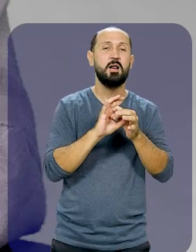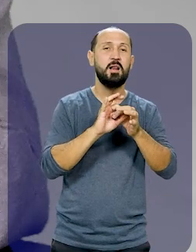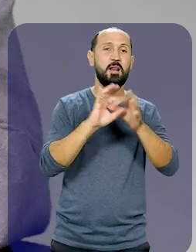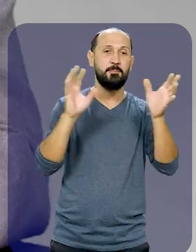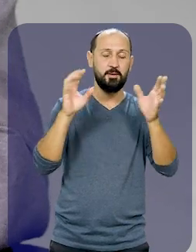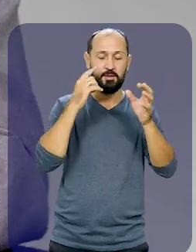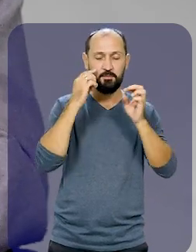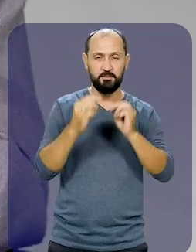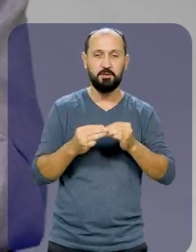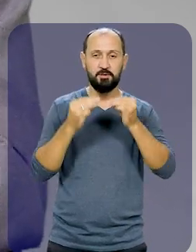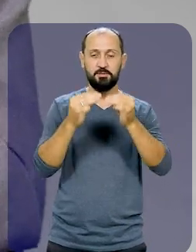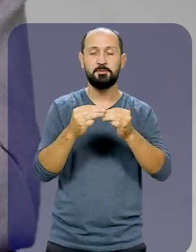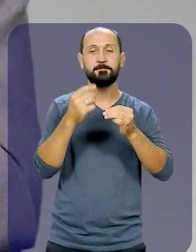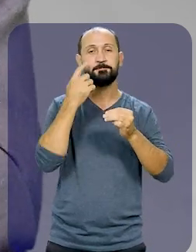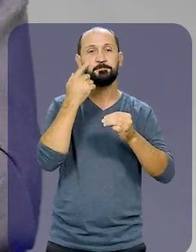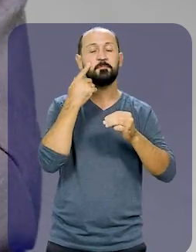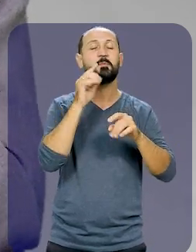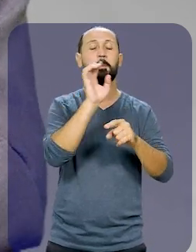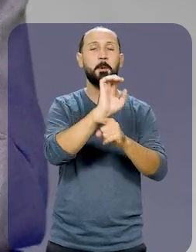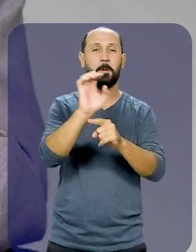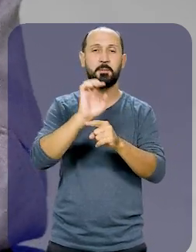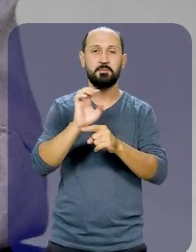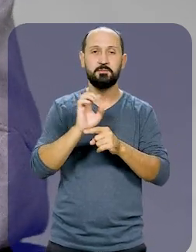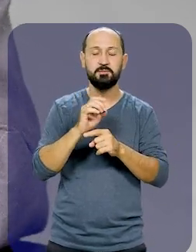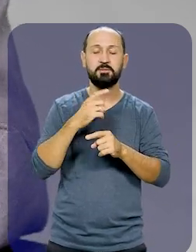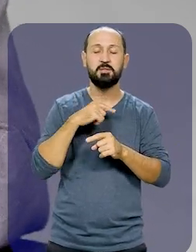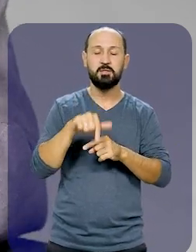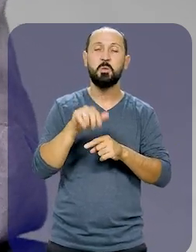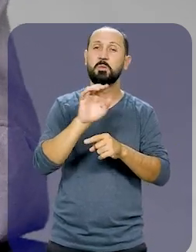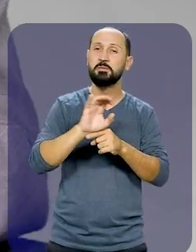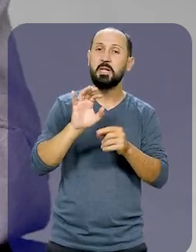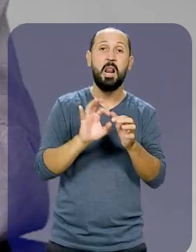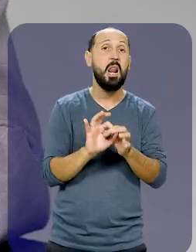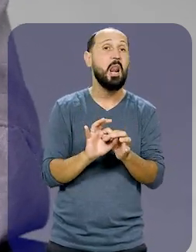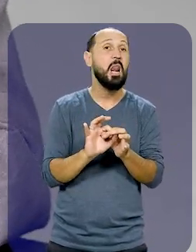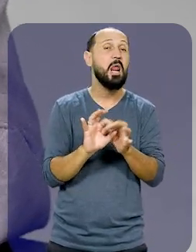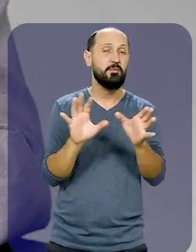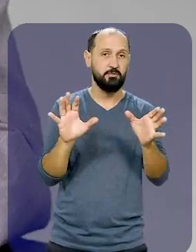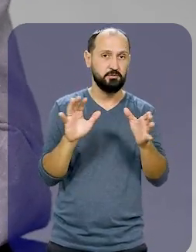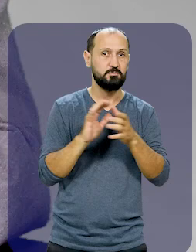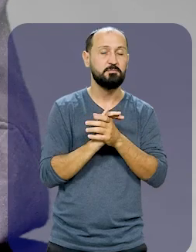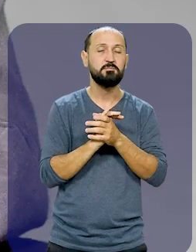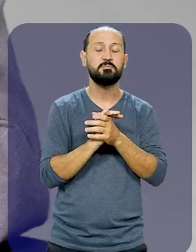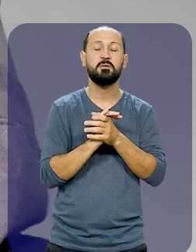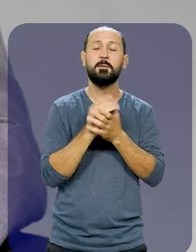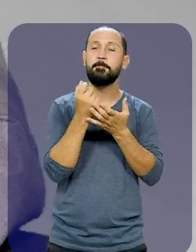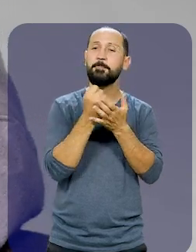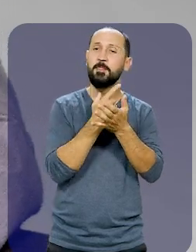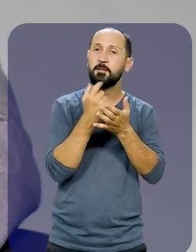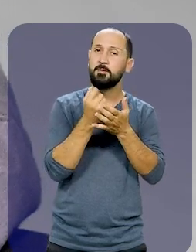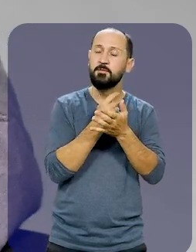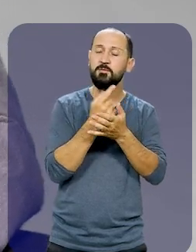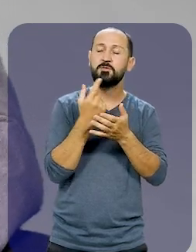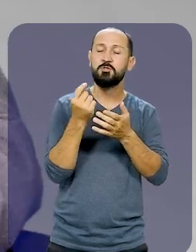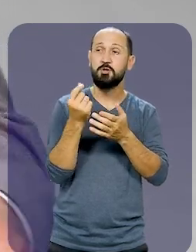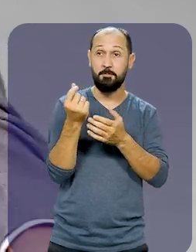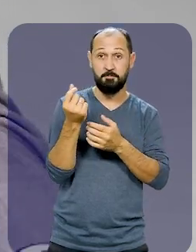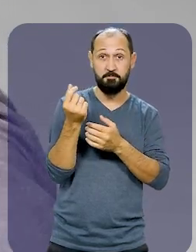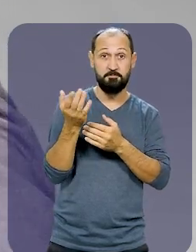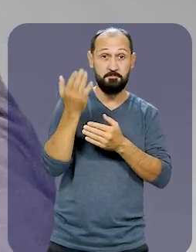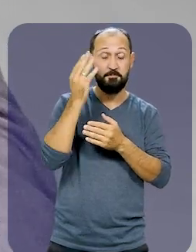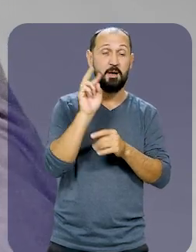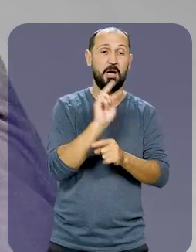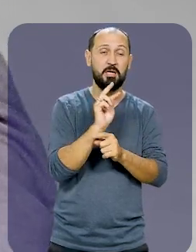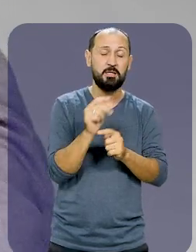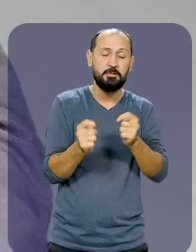liberado pelo Ministério da Saúde e pelos estados, nosso estado tem disponível medicações de alto custo